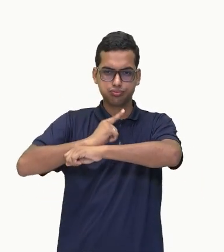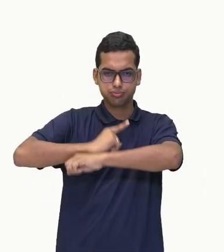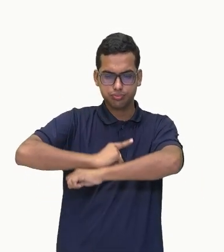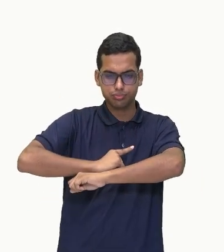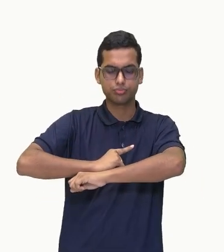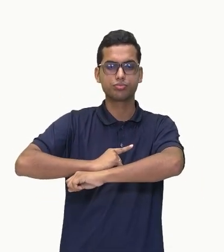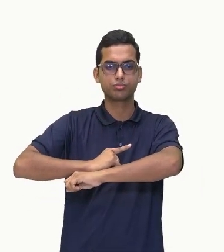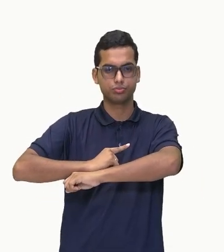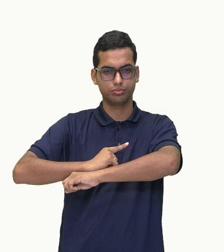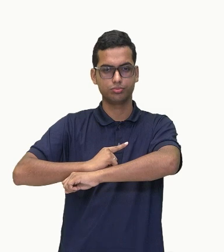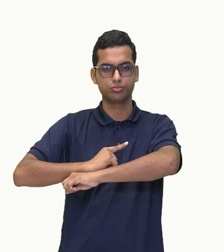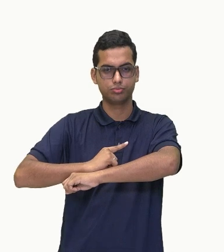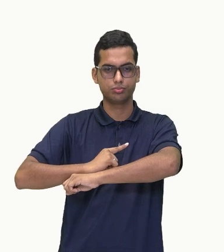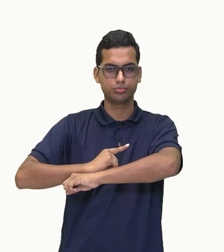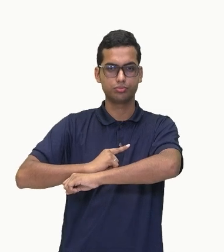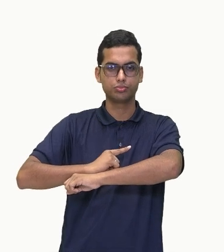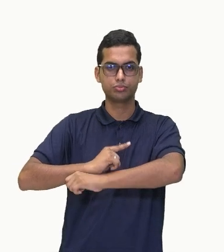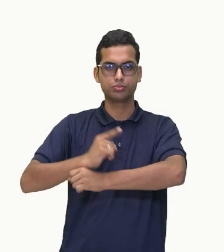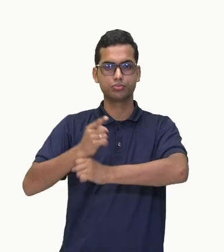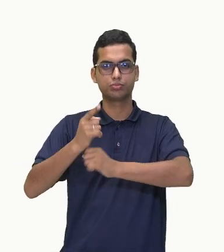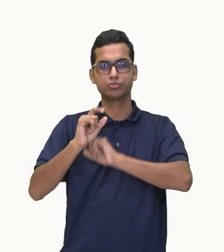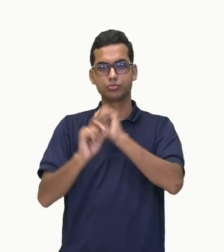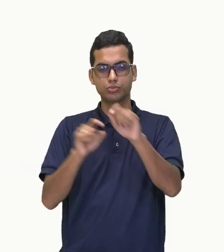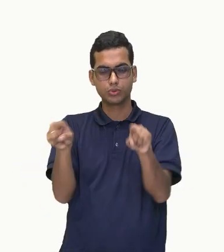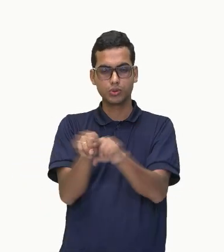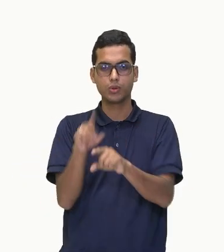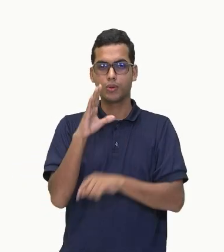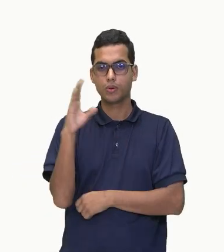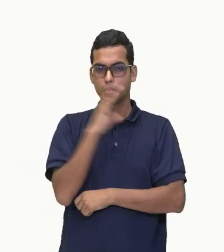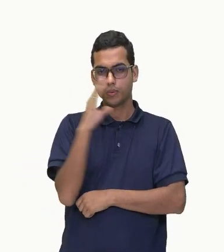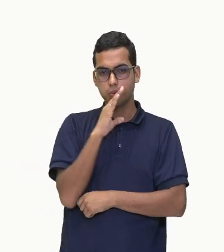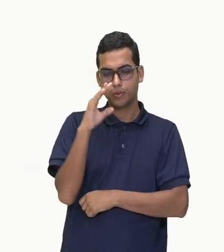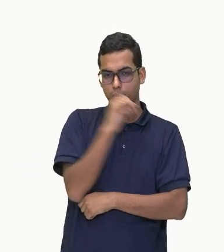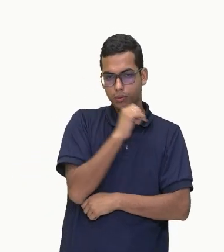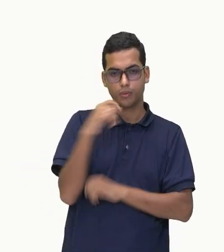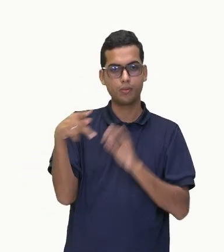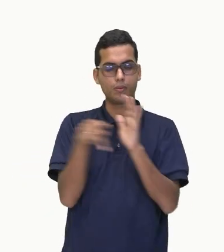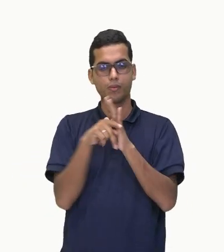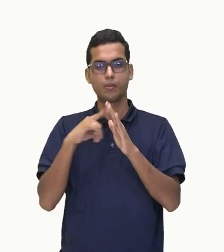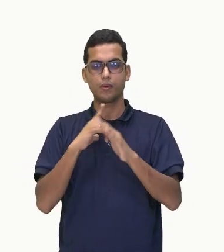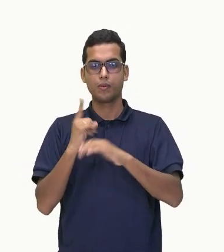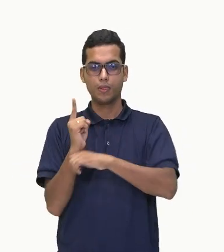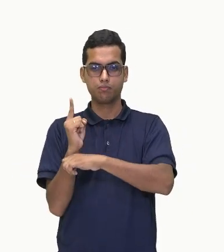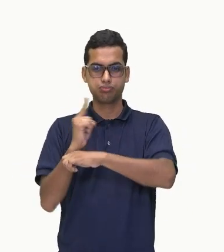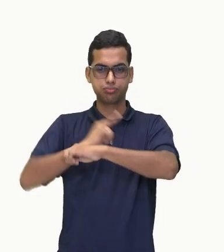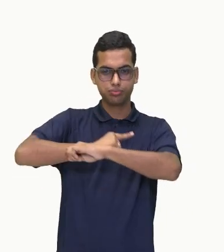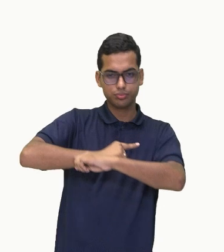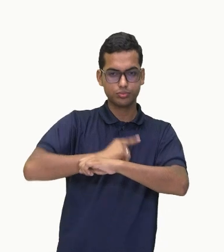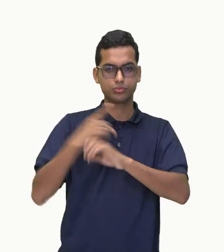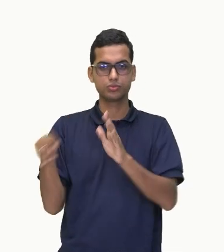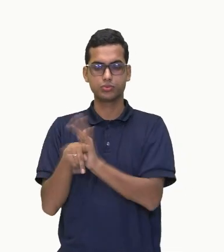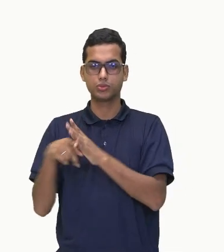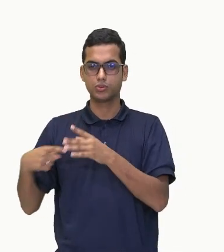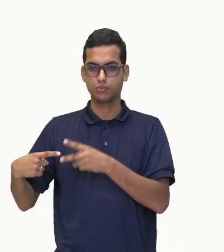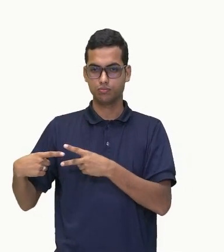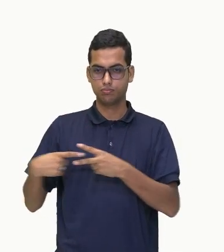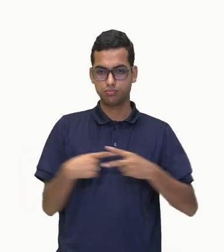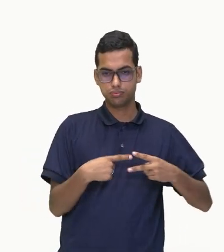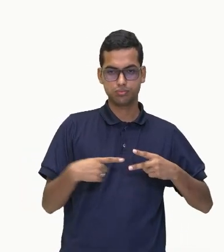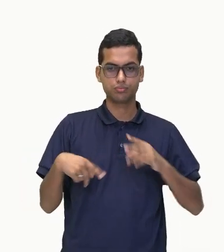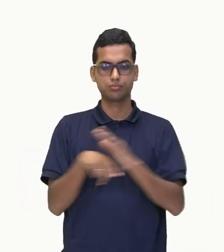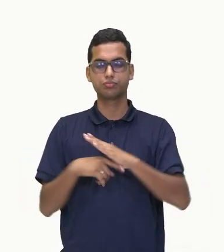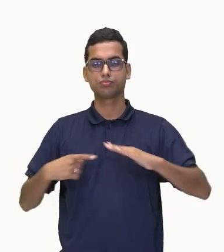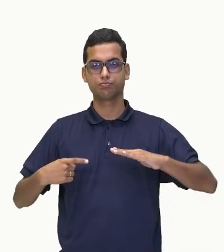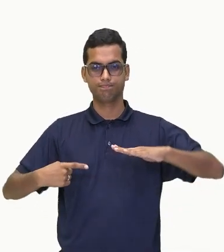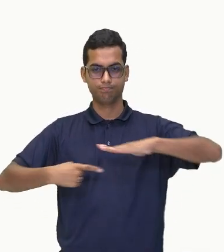como retrógrado e a sua velocidade é negativa, menor que zero.